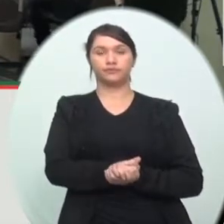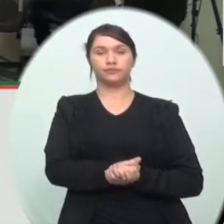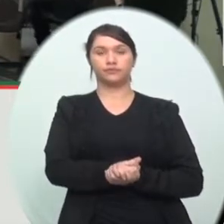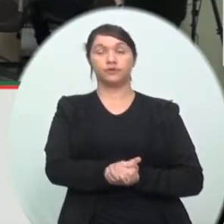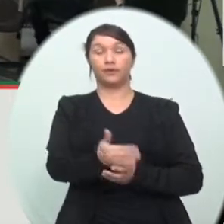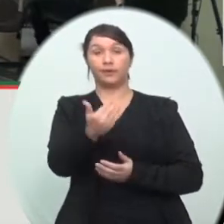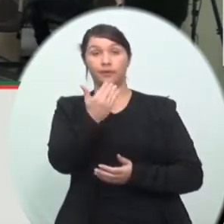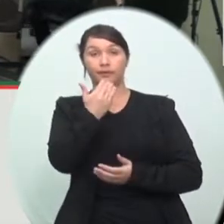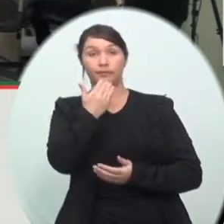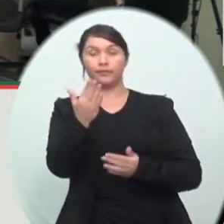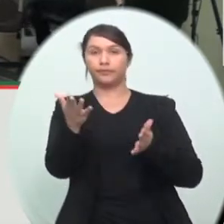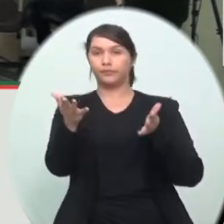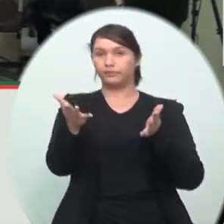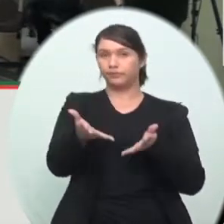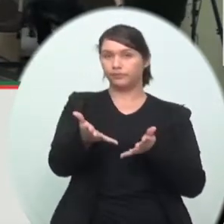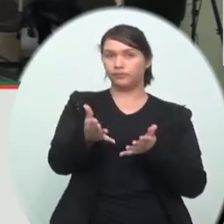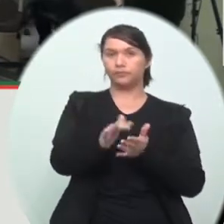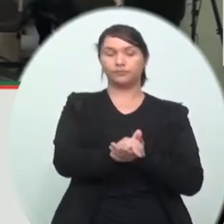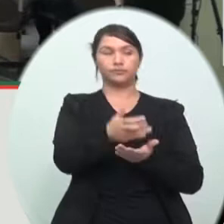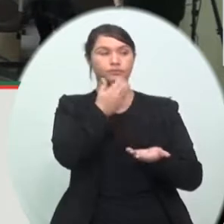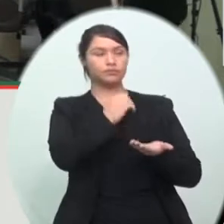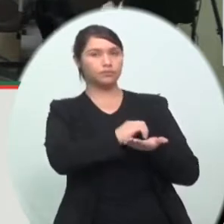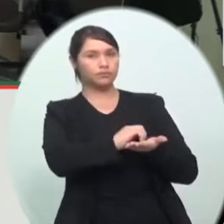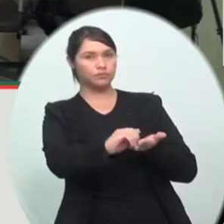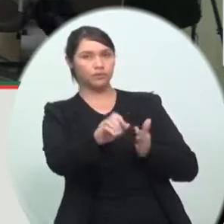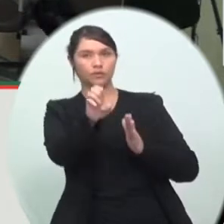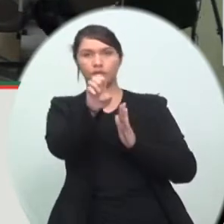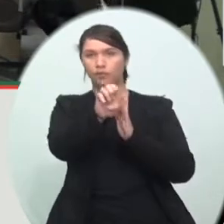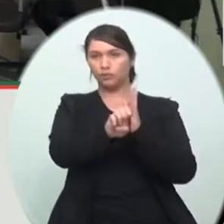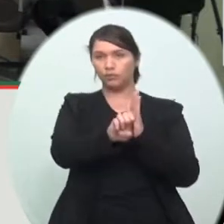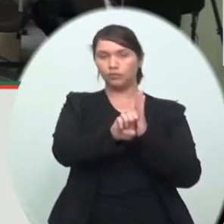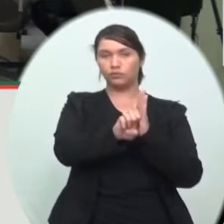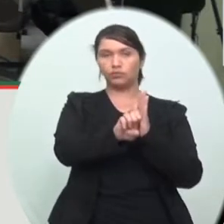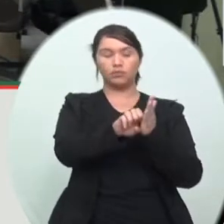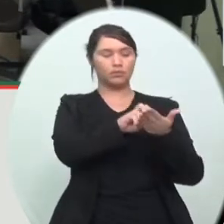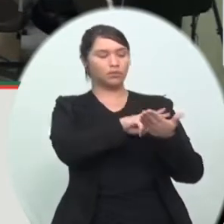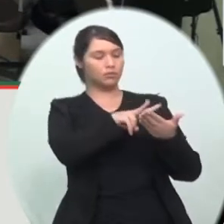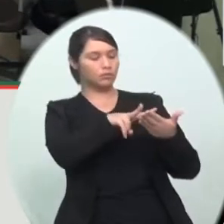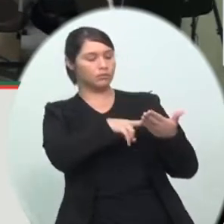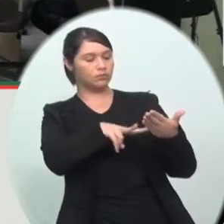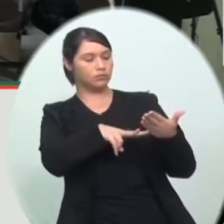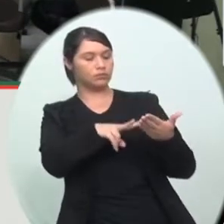solicito agora ao secretário que faça a leitura do expediente.